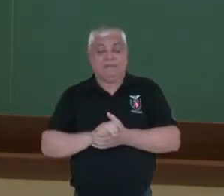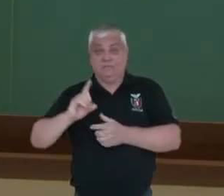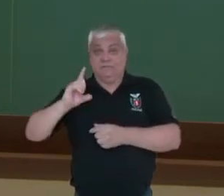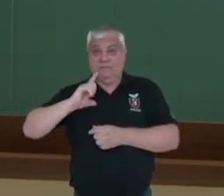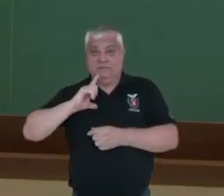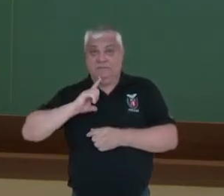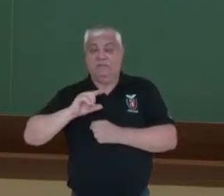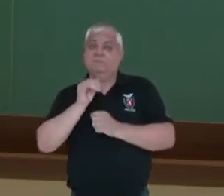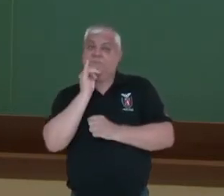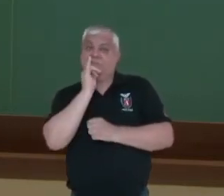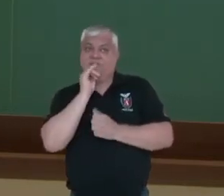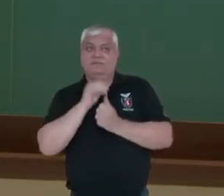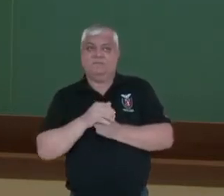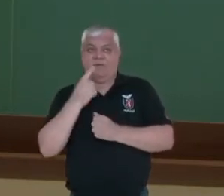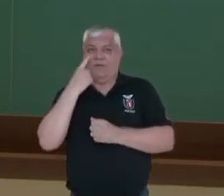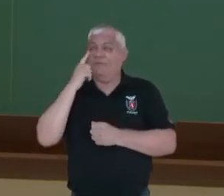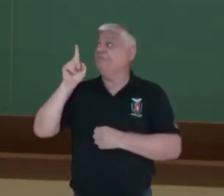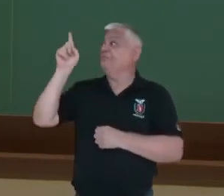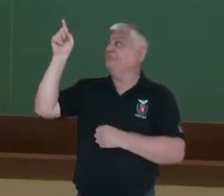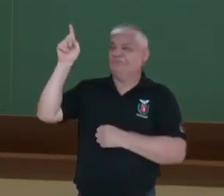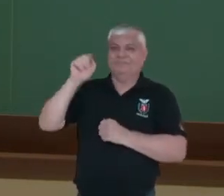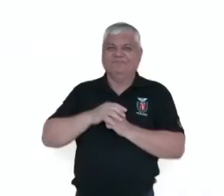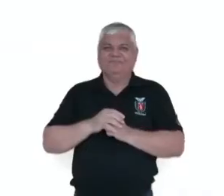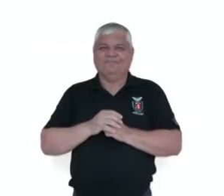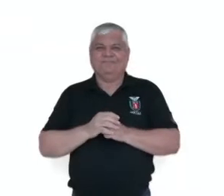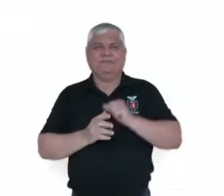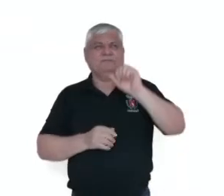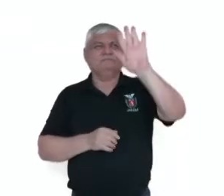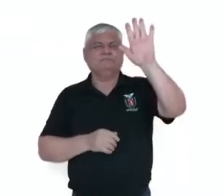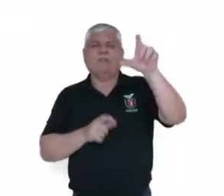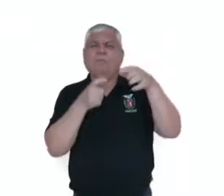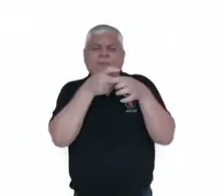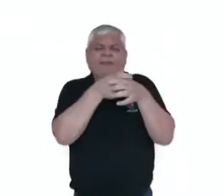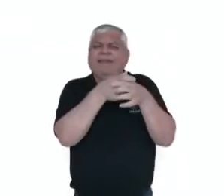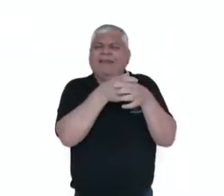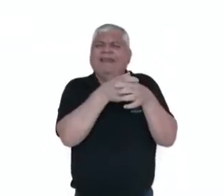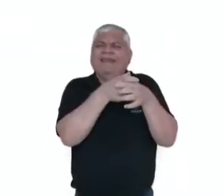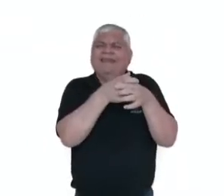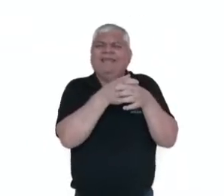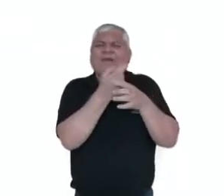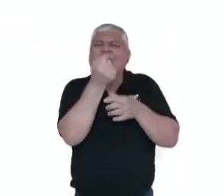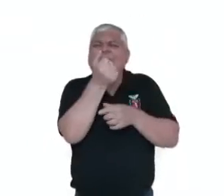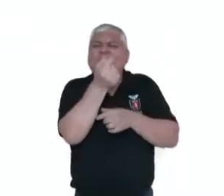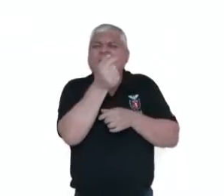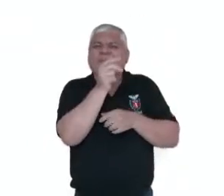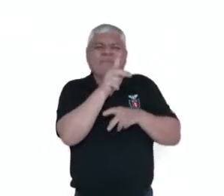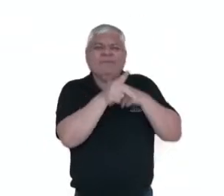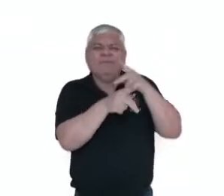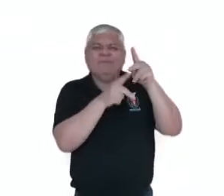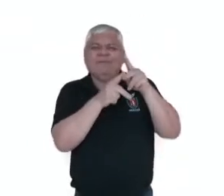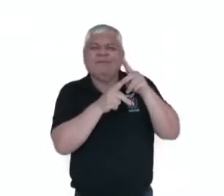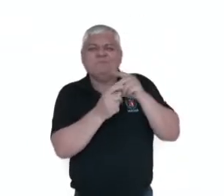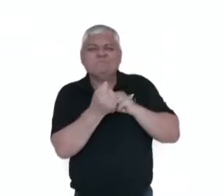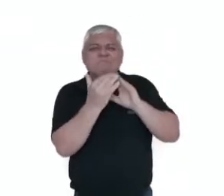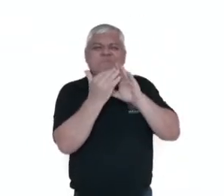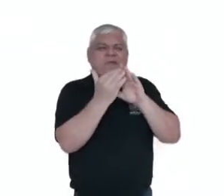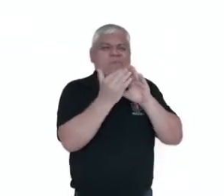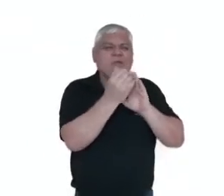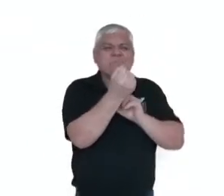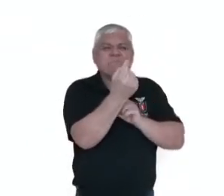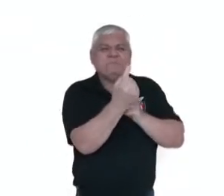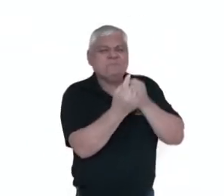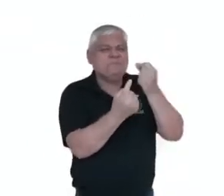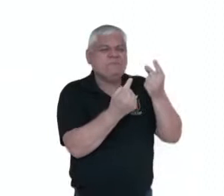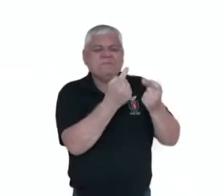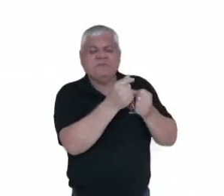temos no exemplo a característica da expansão da mancha urbana, que era um pequeno núcleo urbano e que com o